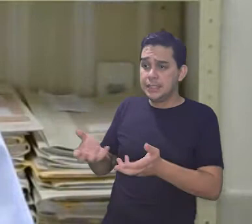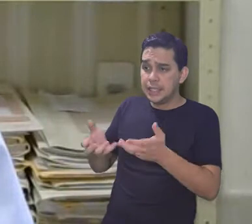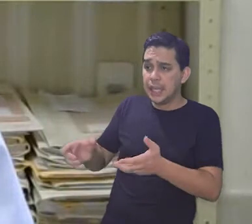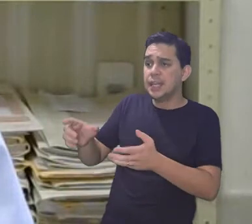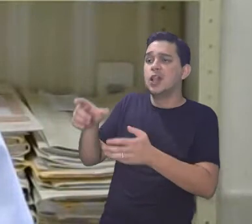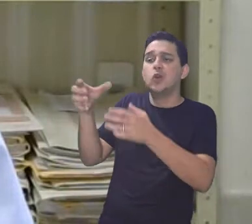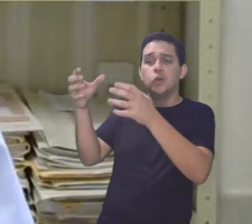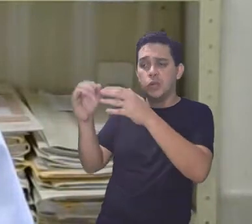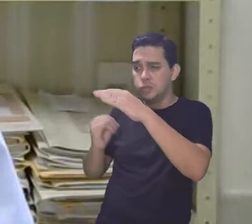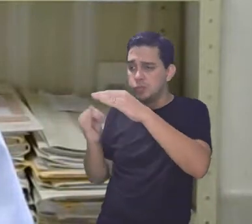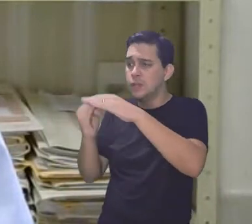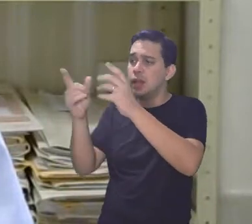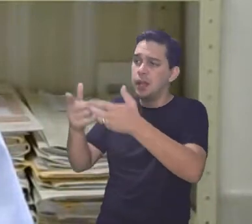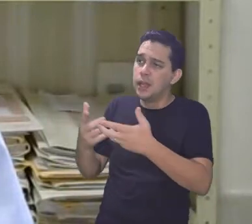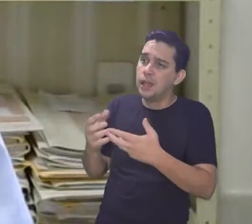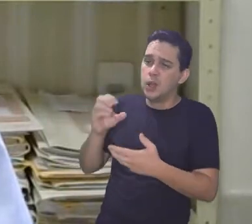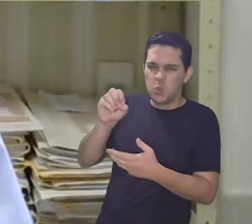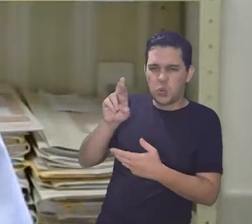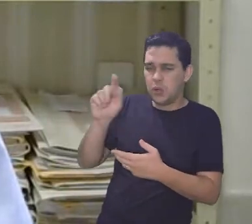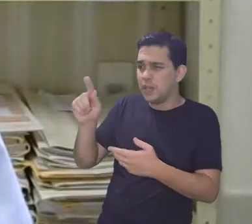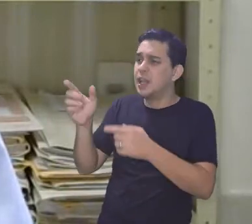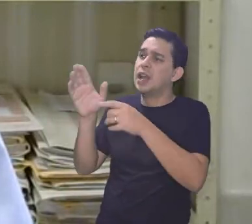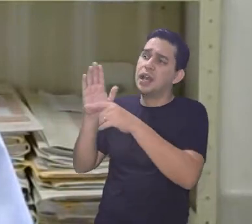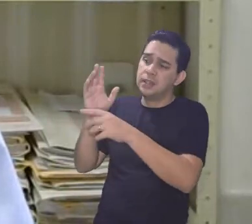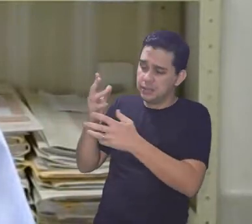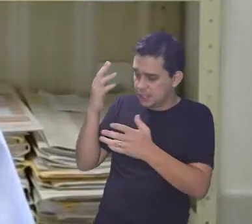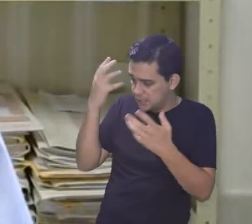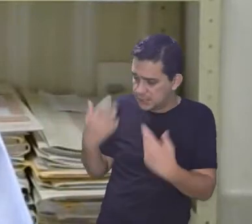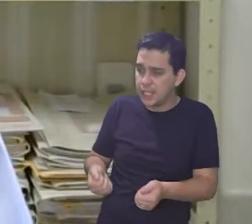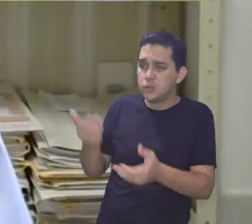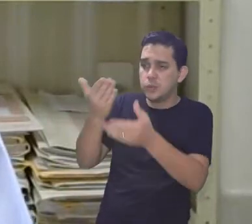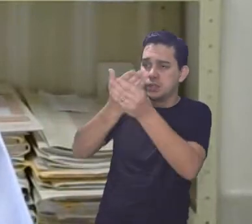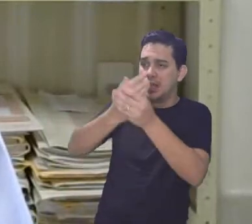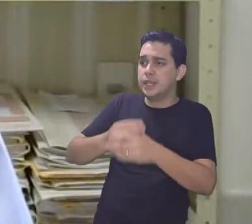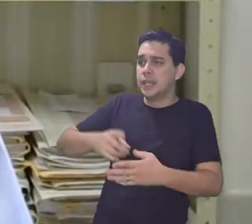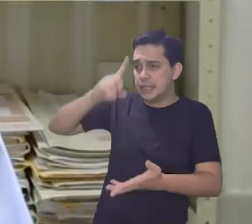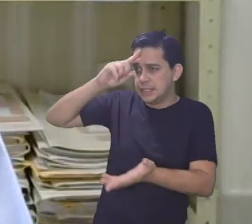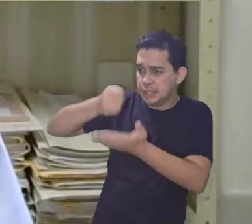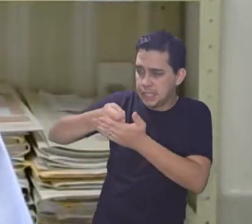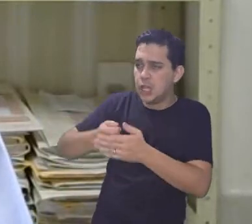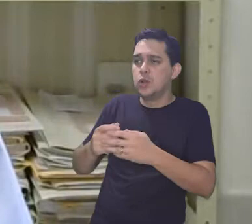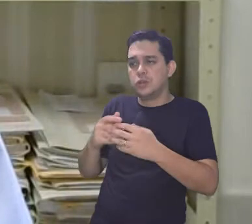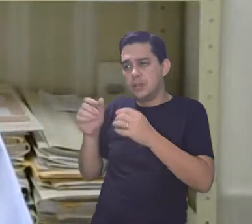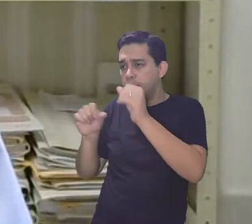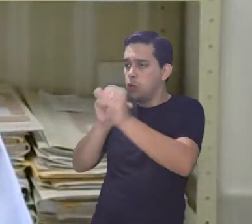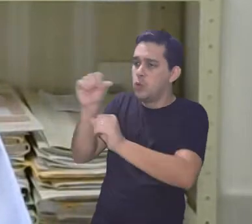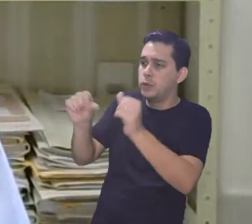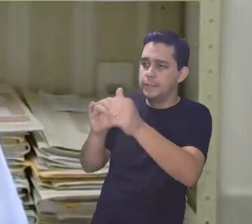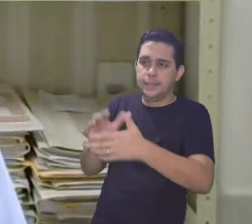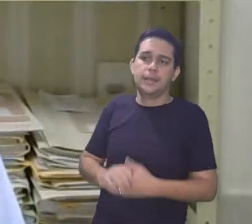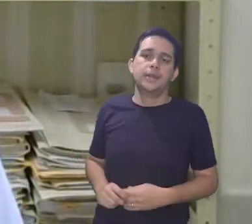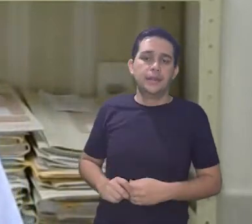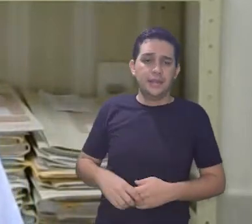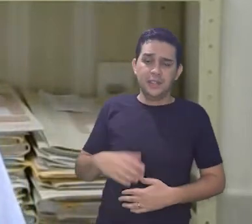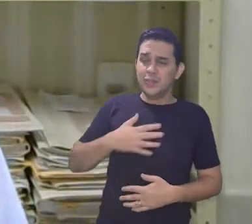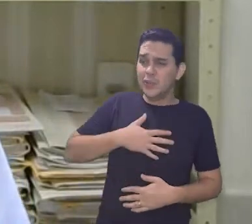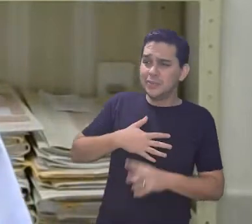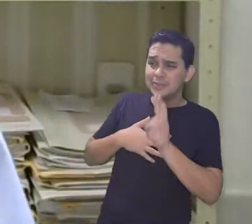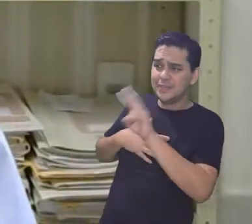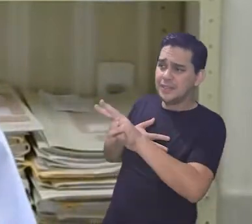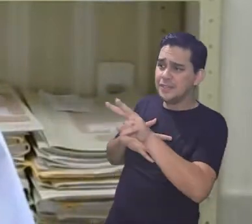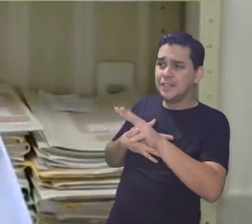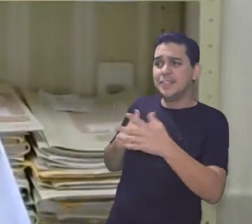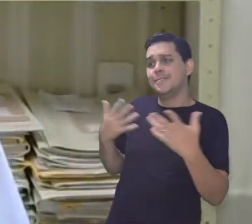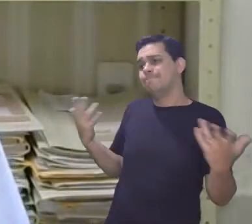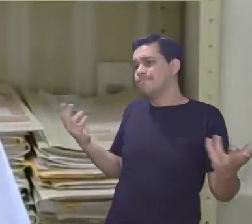decisão, sobretudo porque, assim, no nosso entender, é uma situação absolutamente flagrante, assim, não tem muito o que